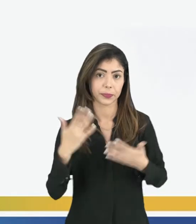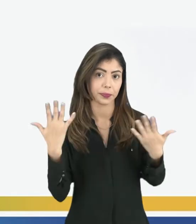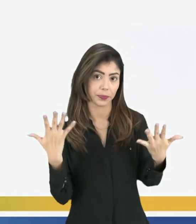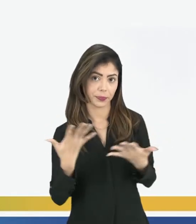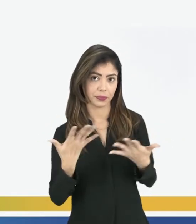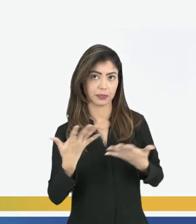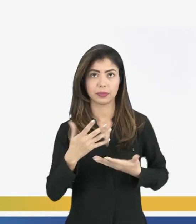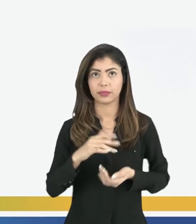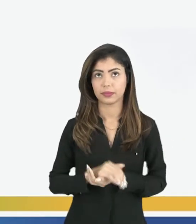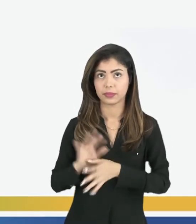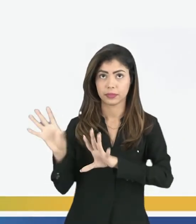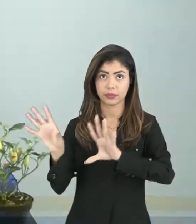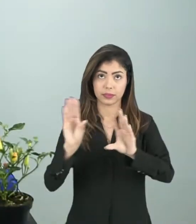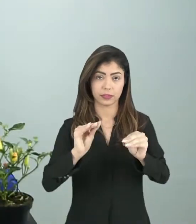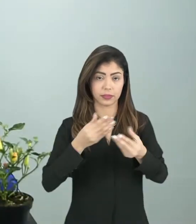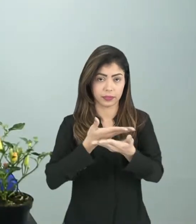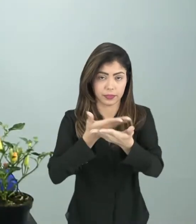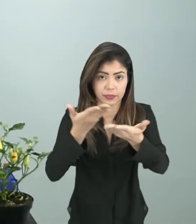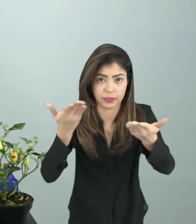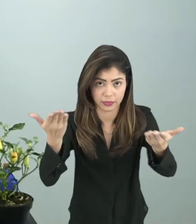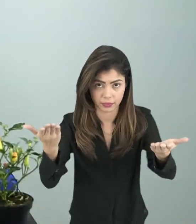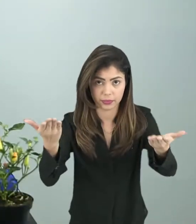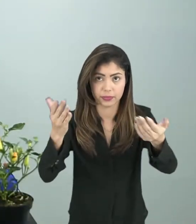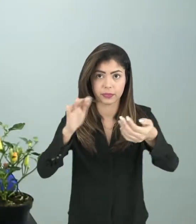Agora, eu trouxe para vocês